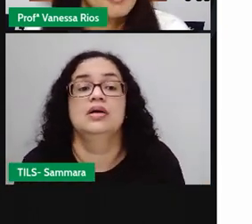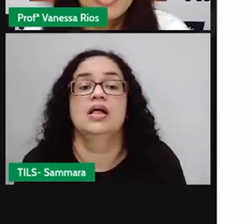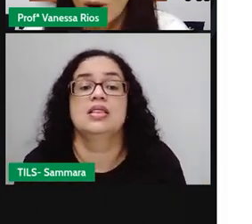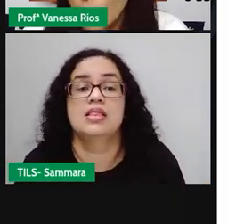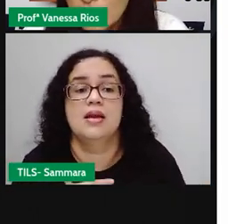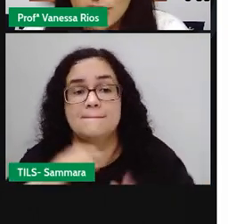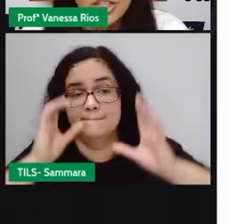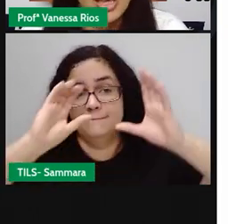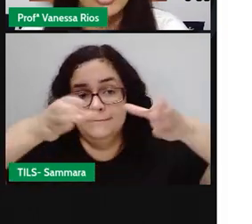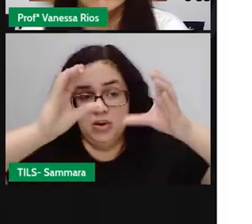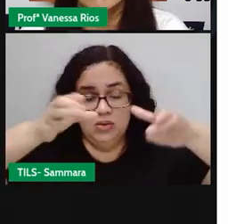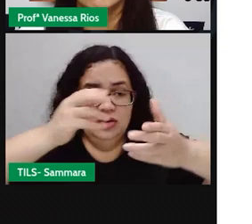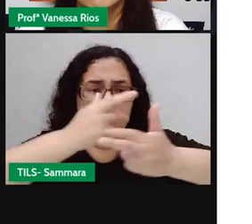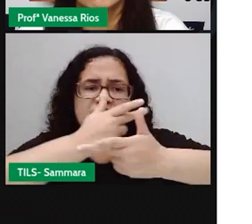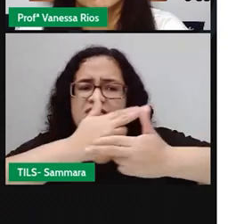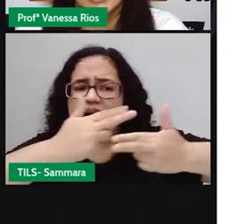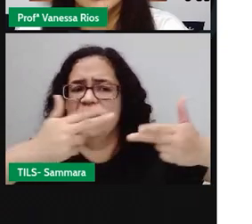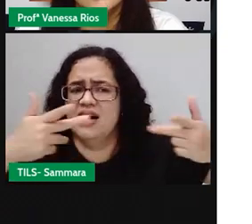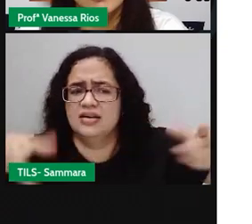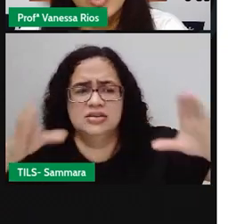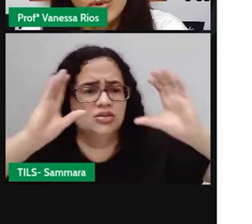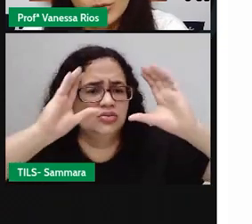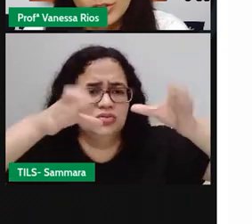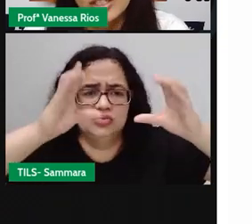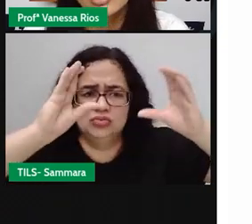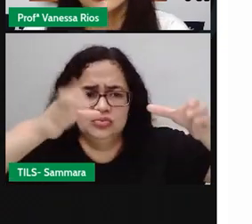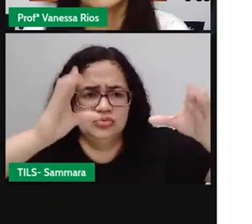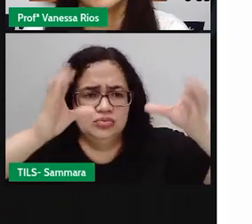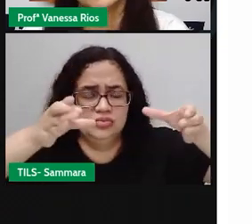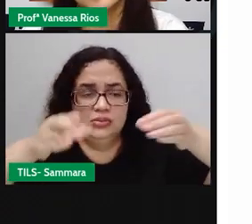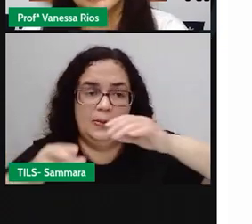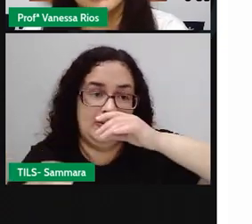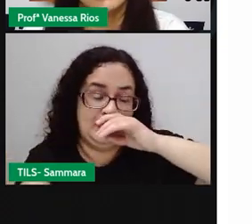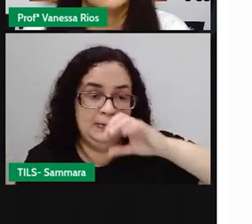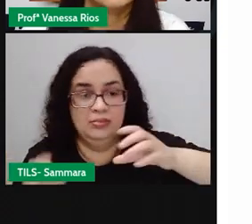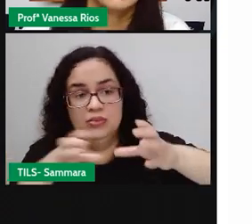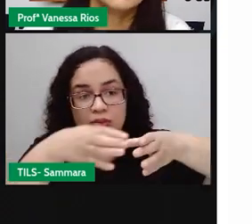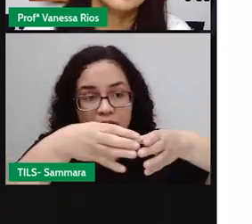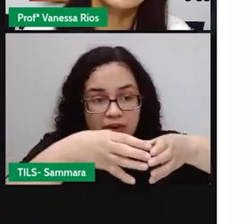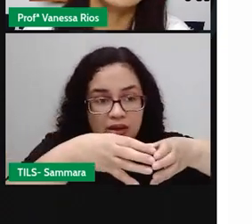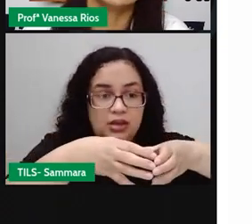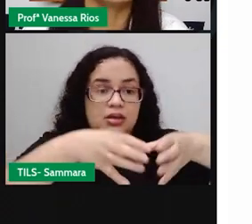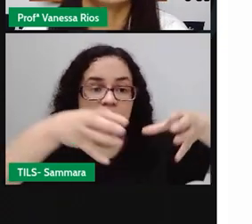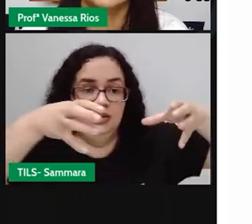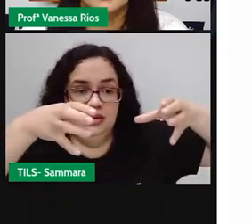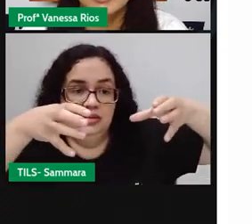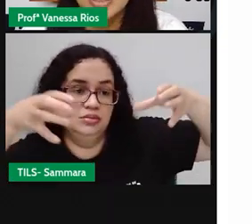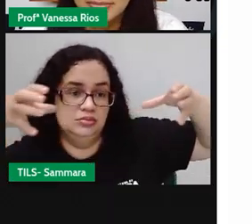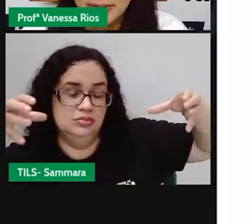gente vê a bola, existem aí uma lista muito grande de bolas pequenas, bolas